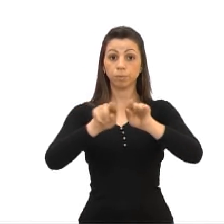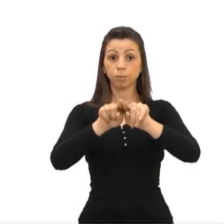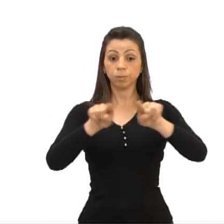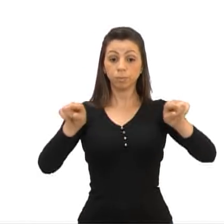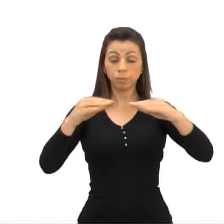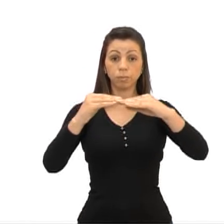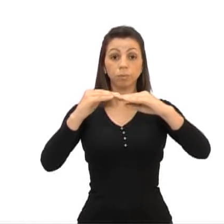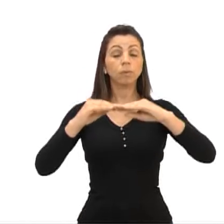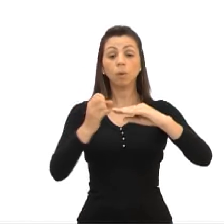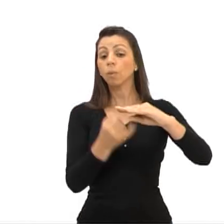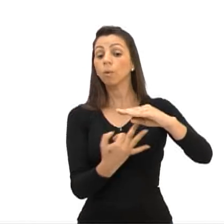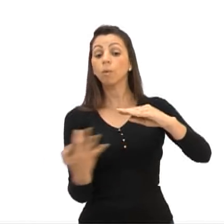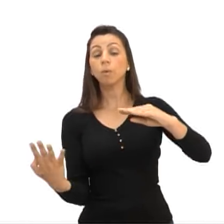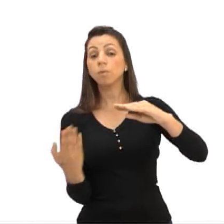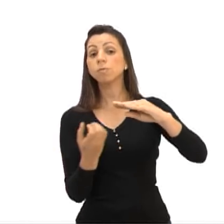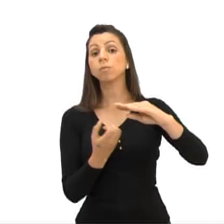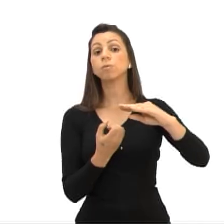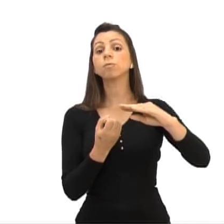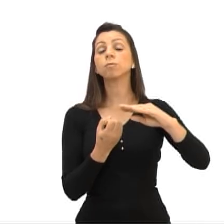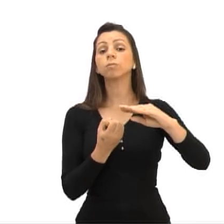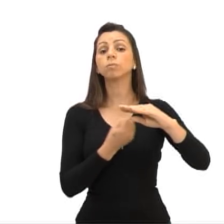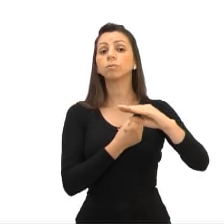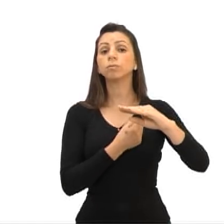de quantos meninos teria.